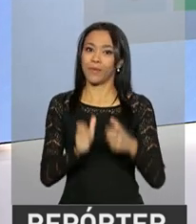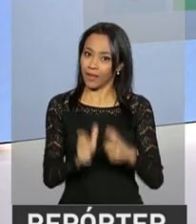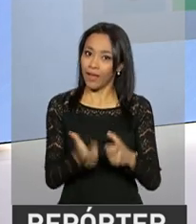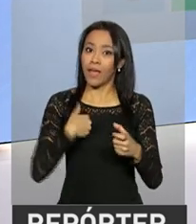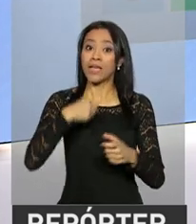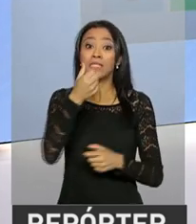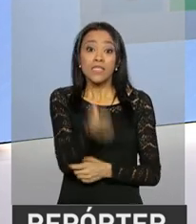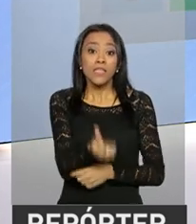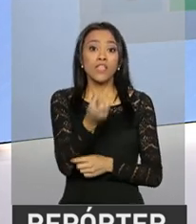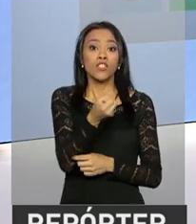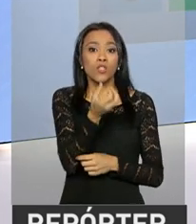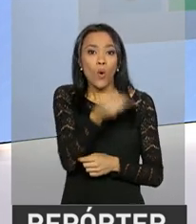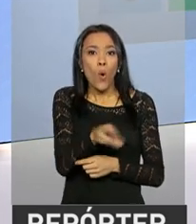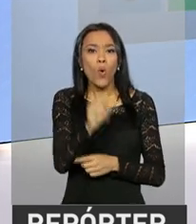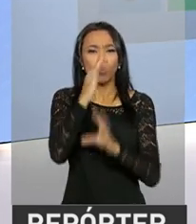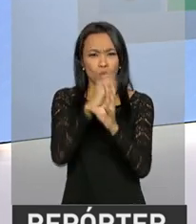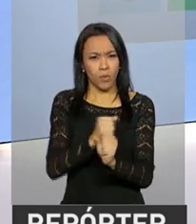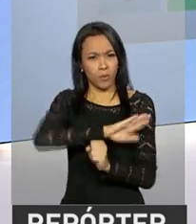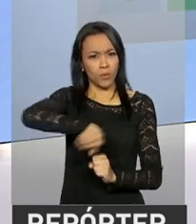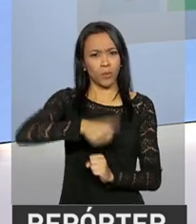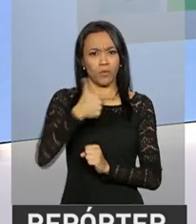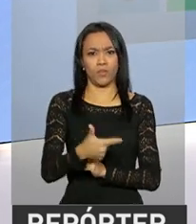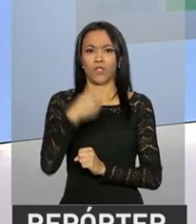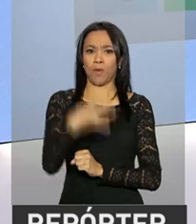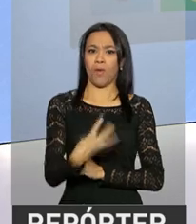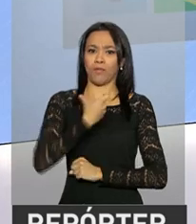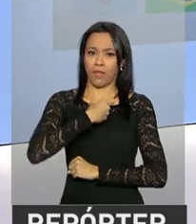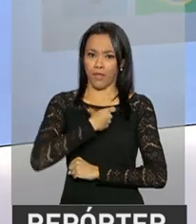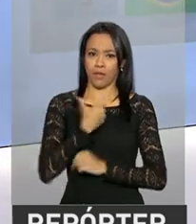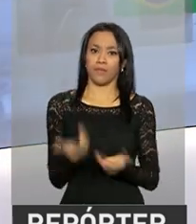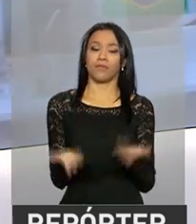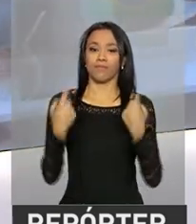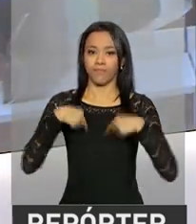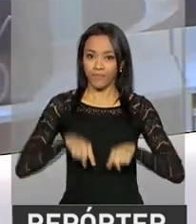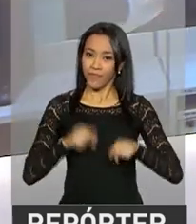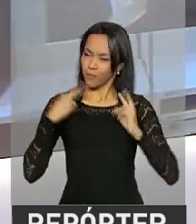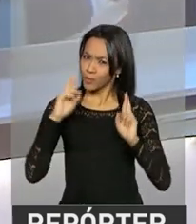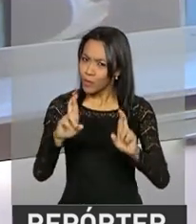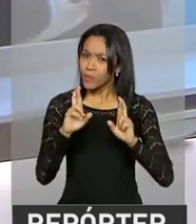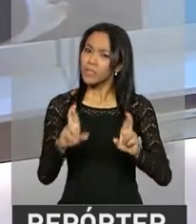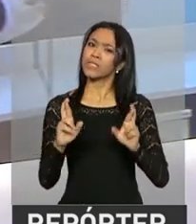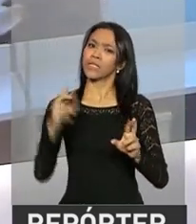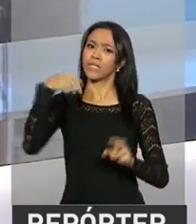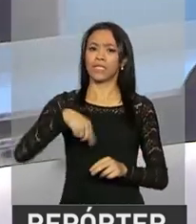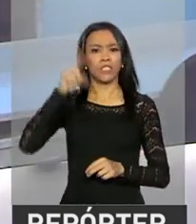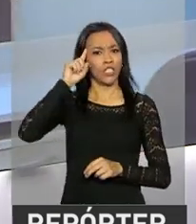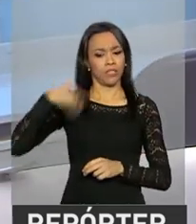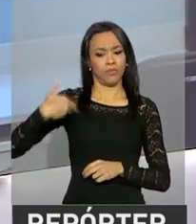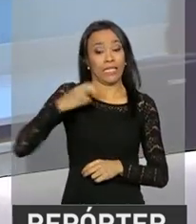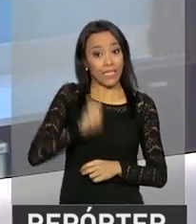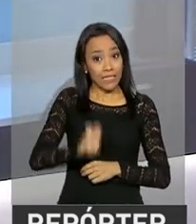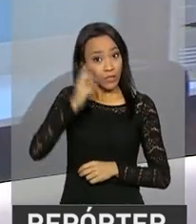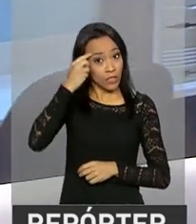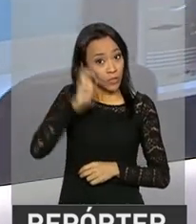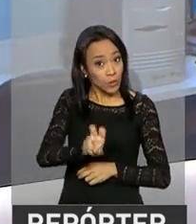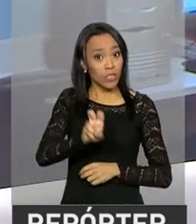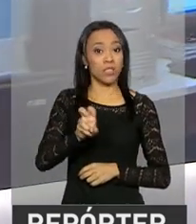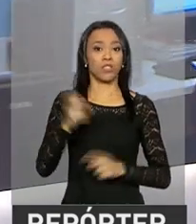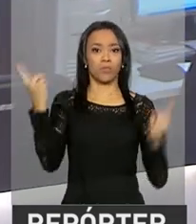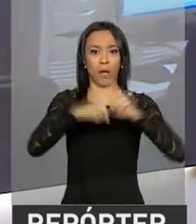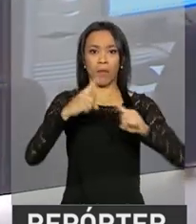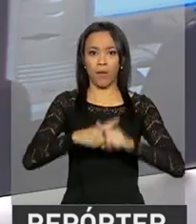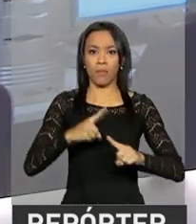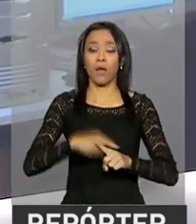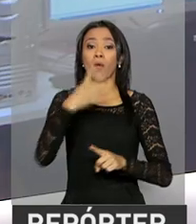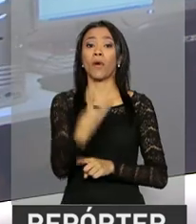6 de ouro, um total de 24 medalhas. Vamos continuar torcendo. Neste quinto dia de competições, teremos